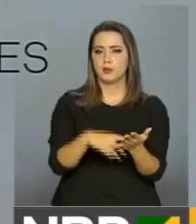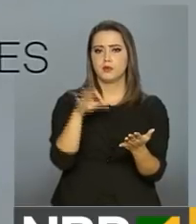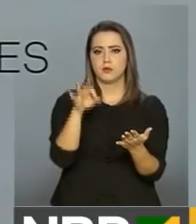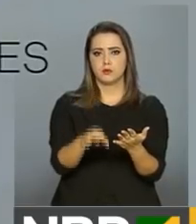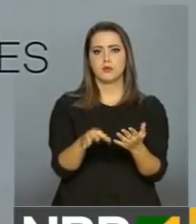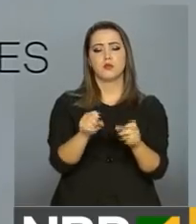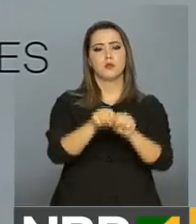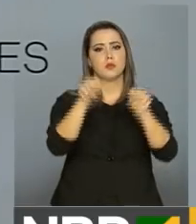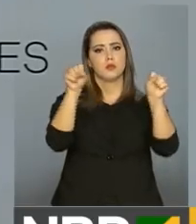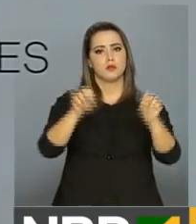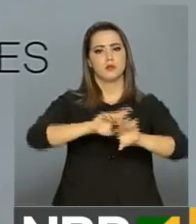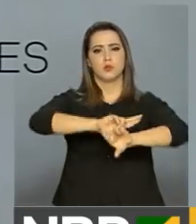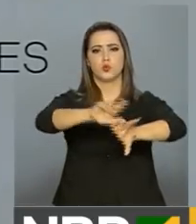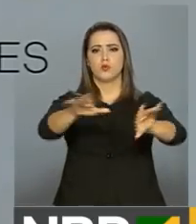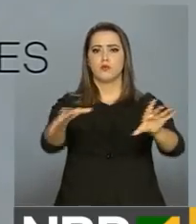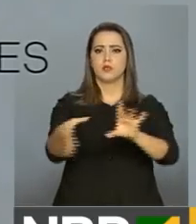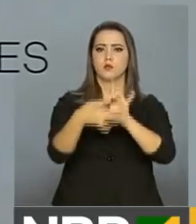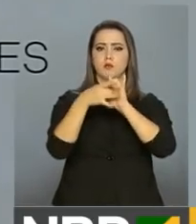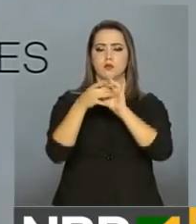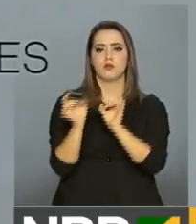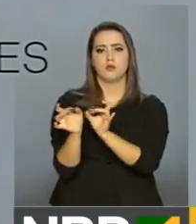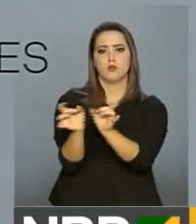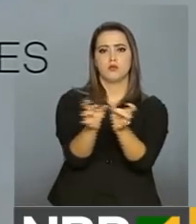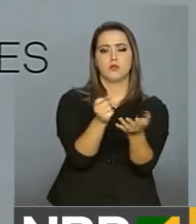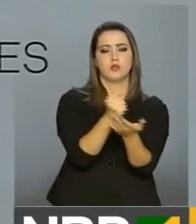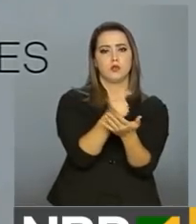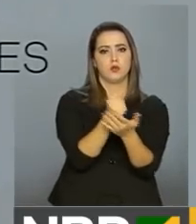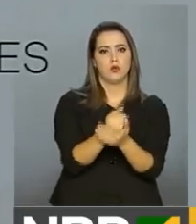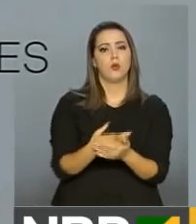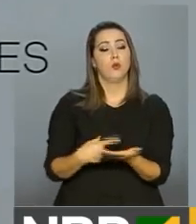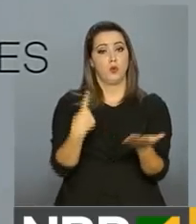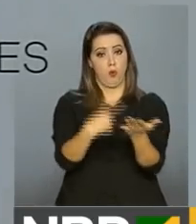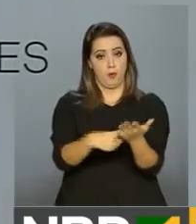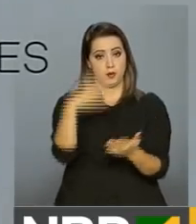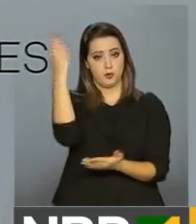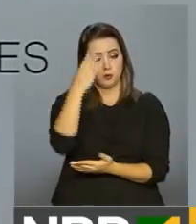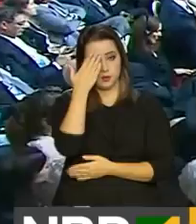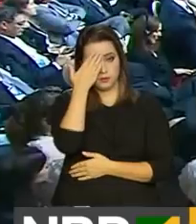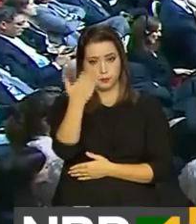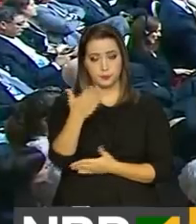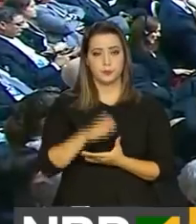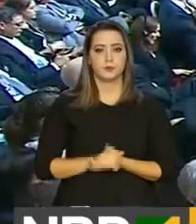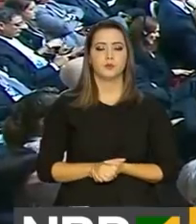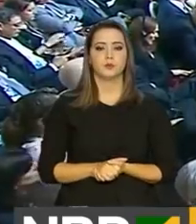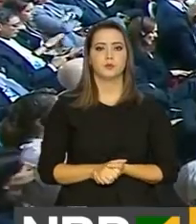multilateral de comércio. Contem com o Brasil. Muito obrigado.